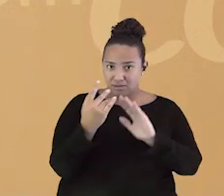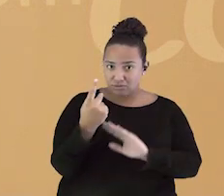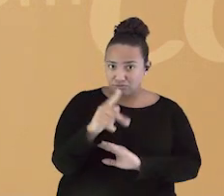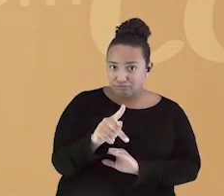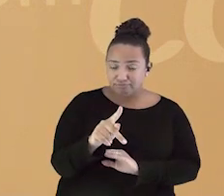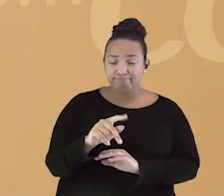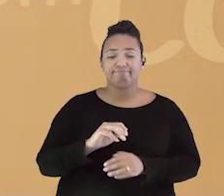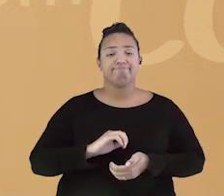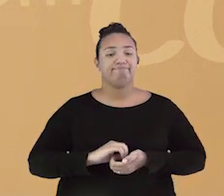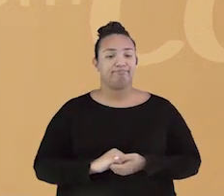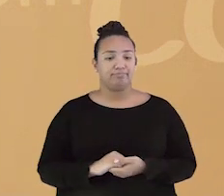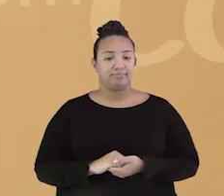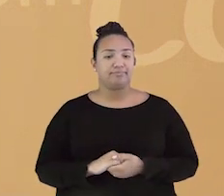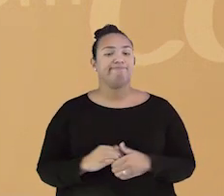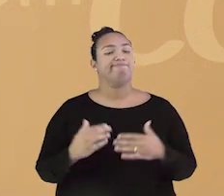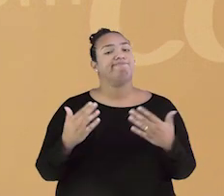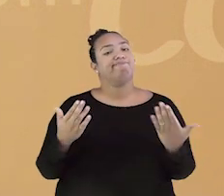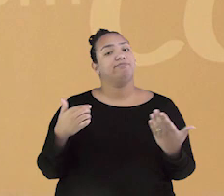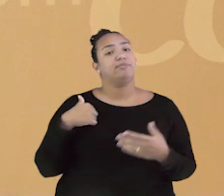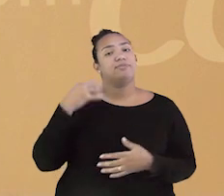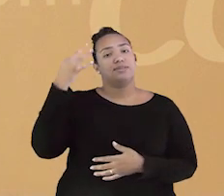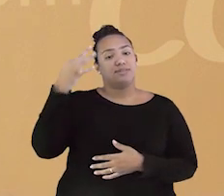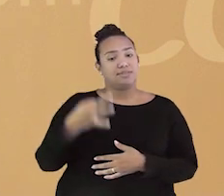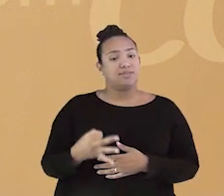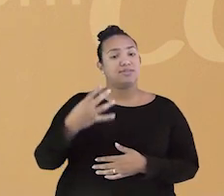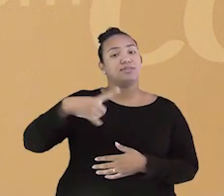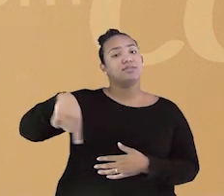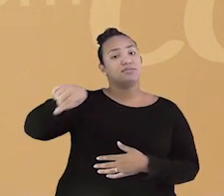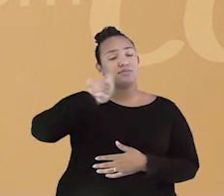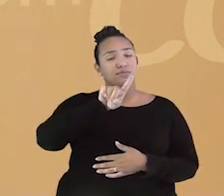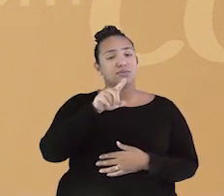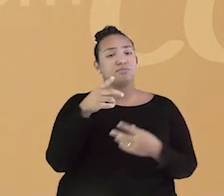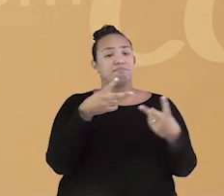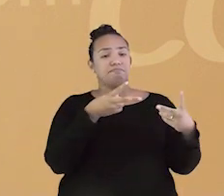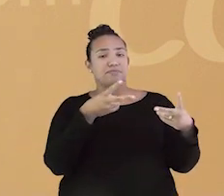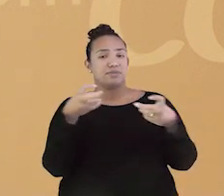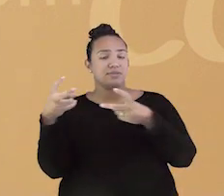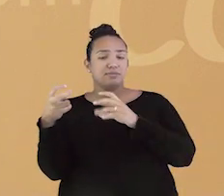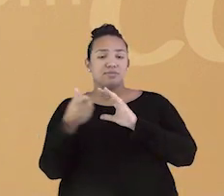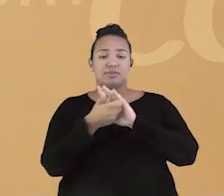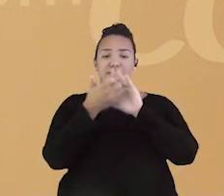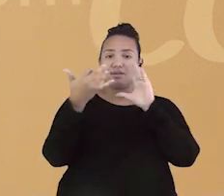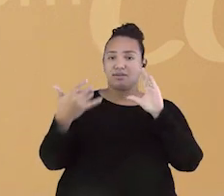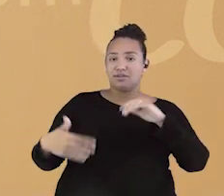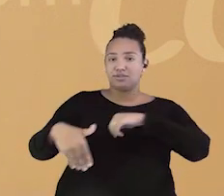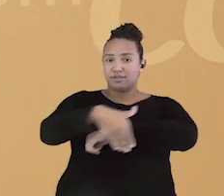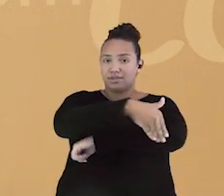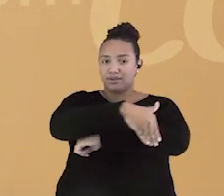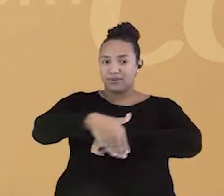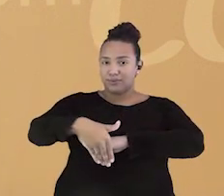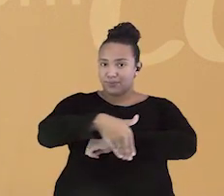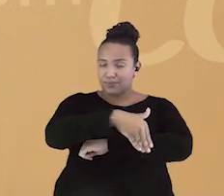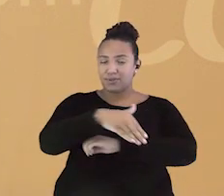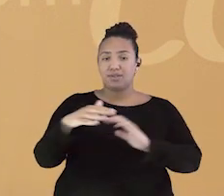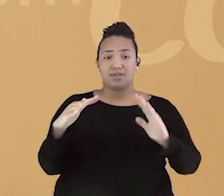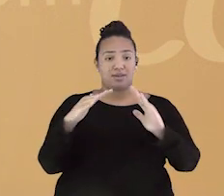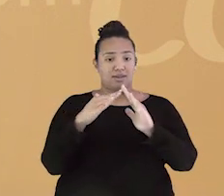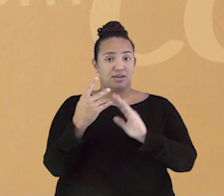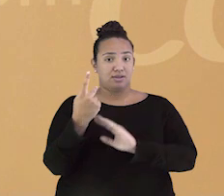Bom, tenho certeza que você conseguiu identificar as características da rua que você mora e identificar